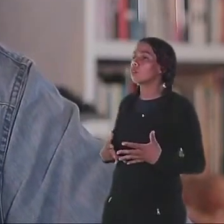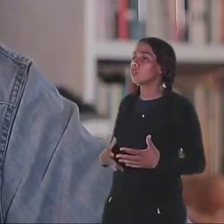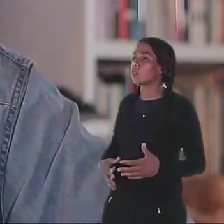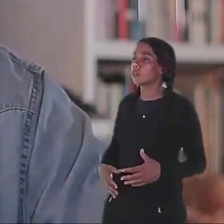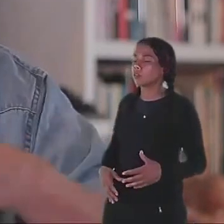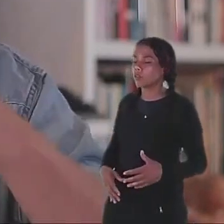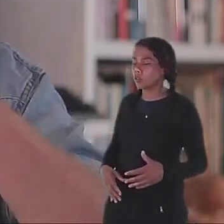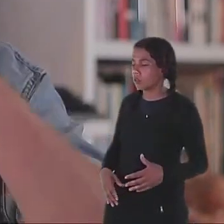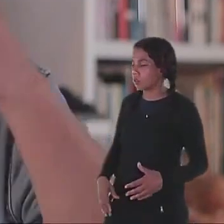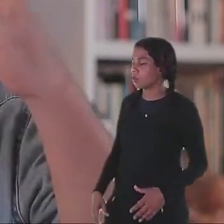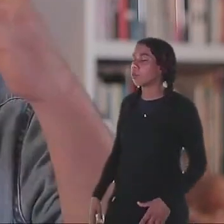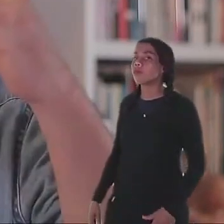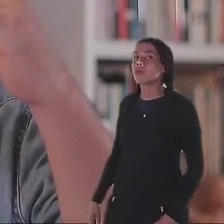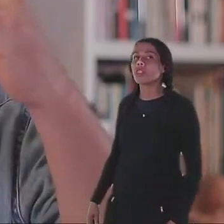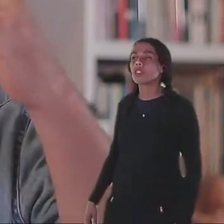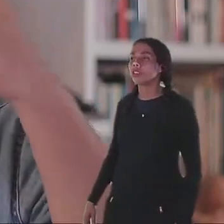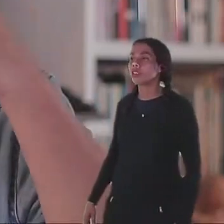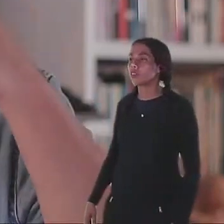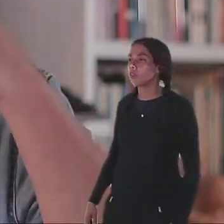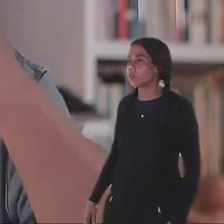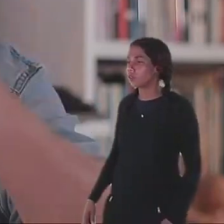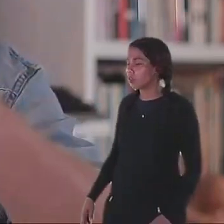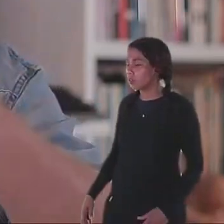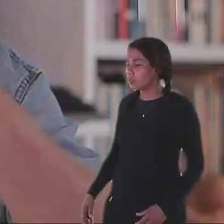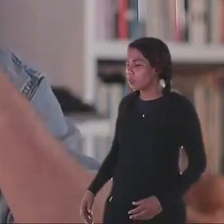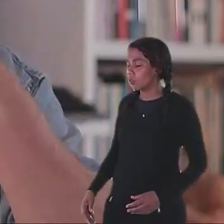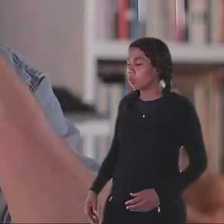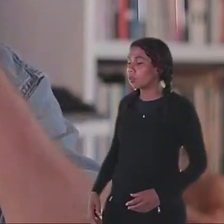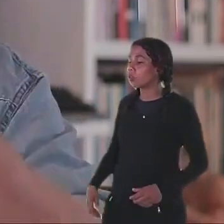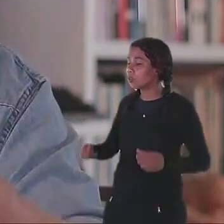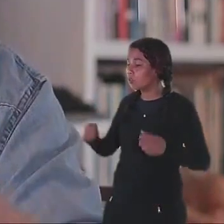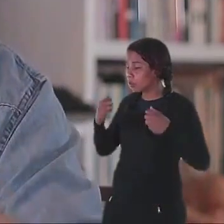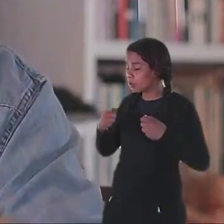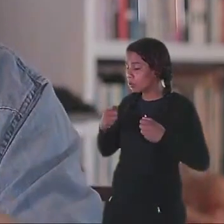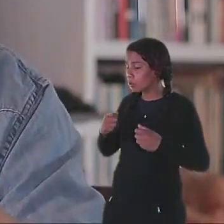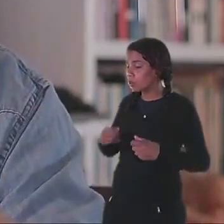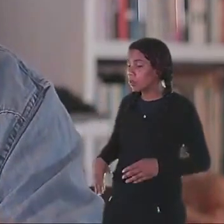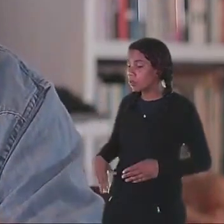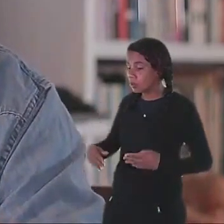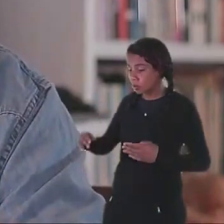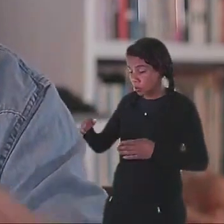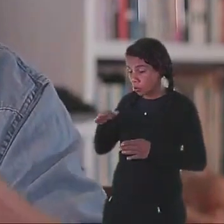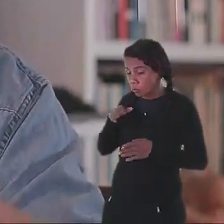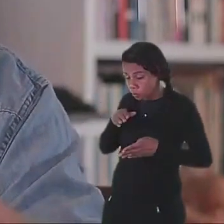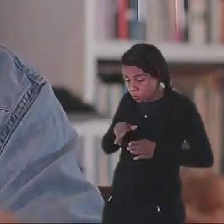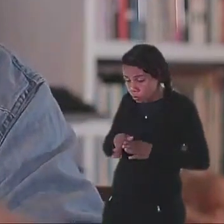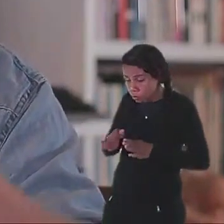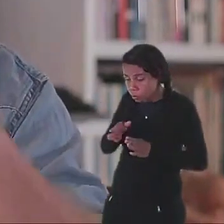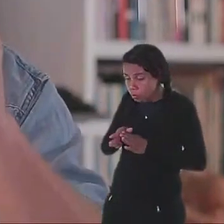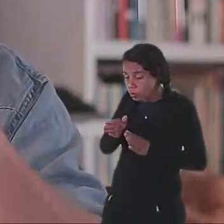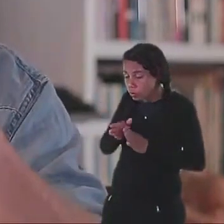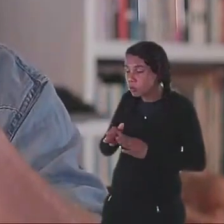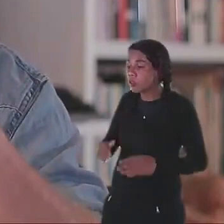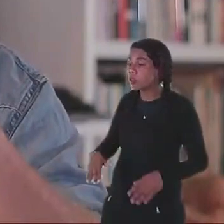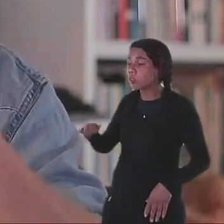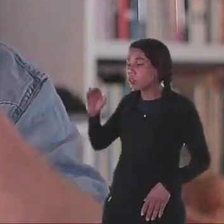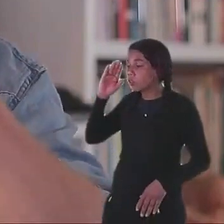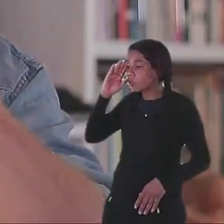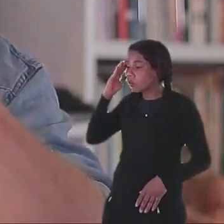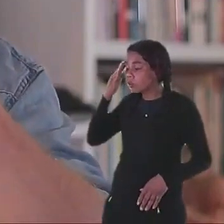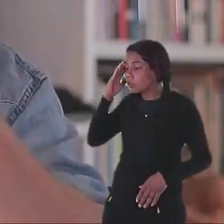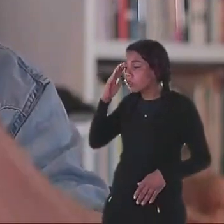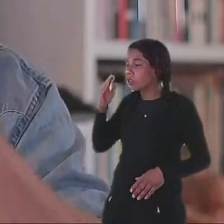Ruanda, ela tem uma orientação, ela tem um norte, ela tem, digamos assim, um líder, né?